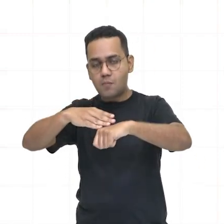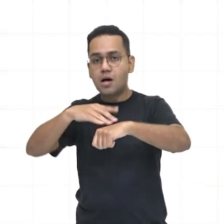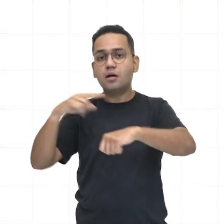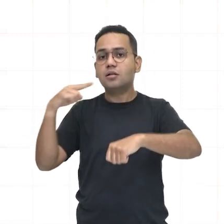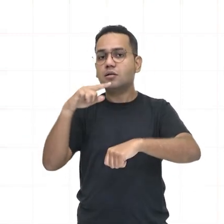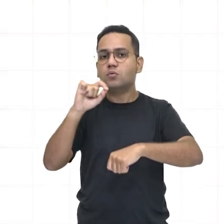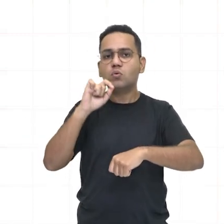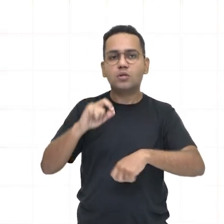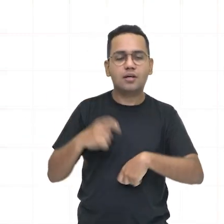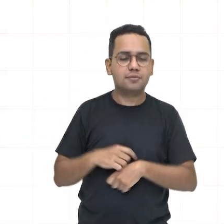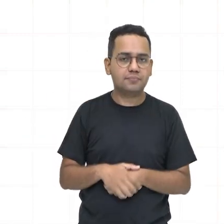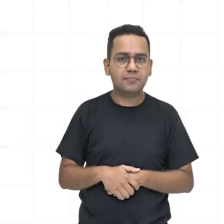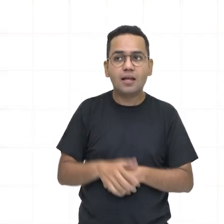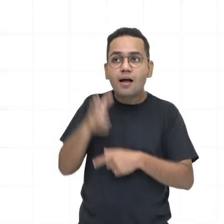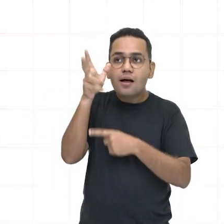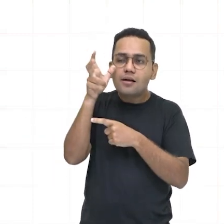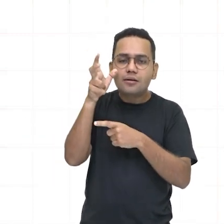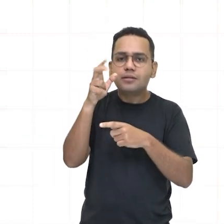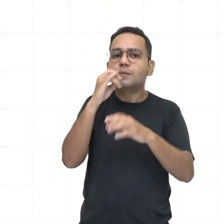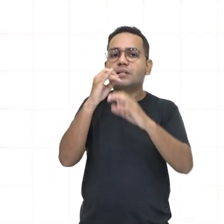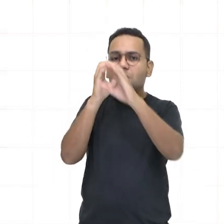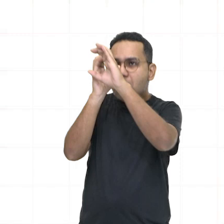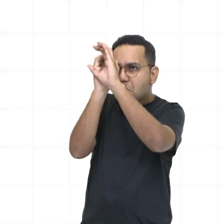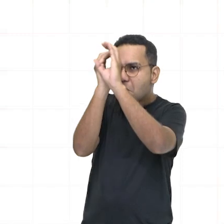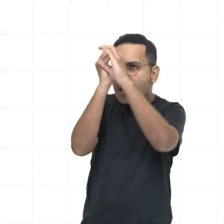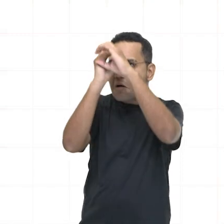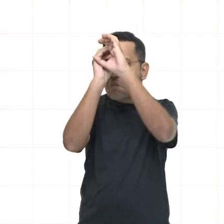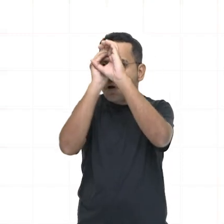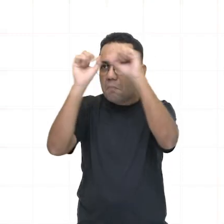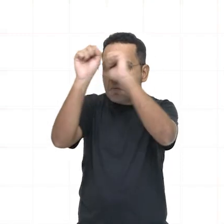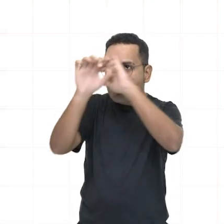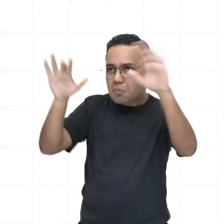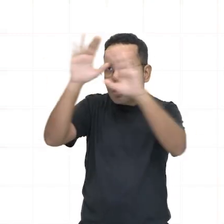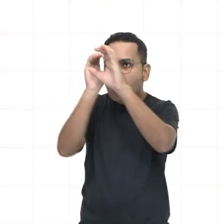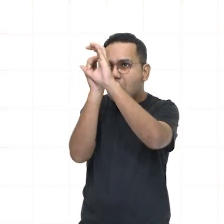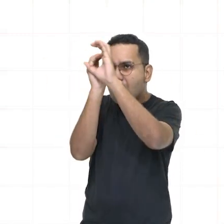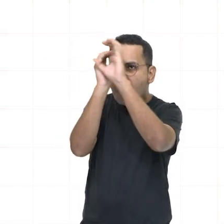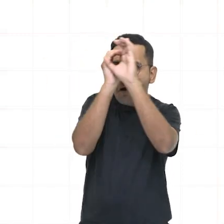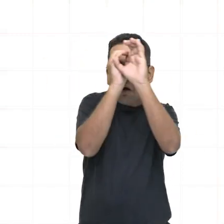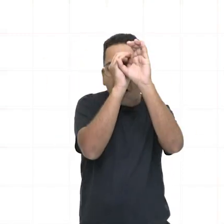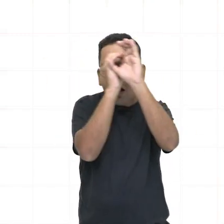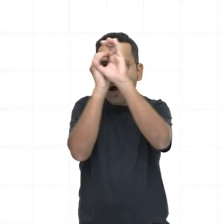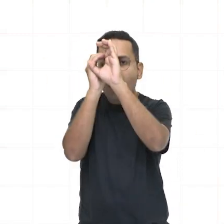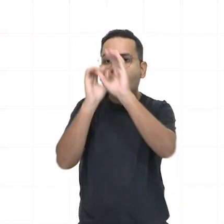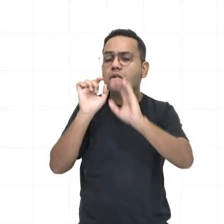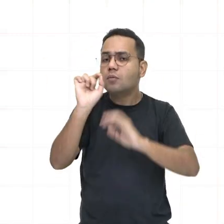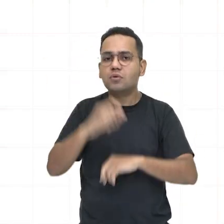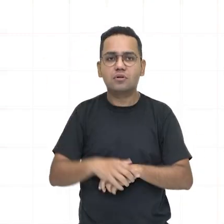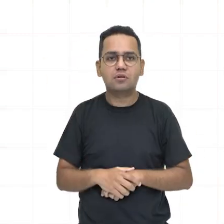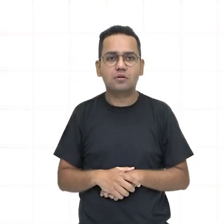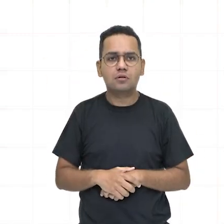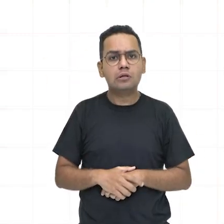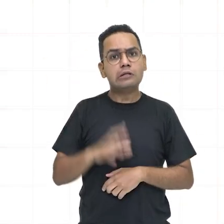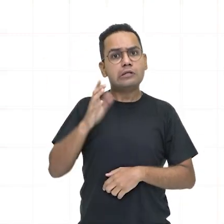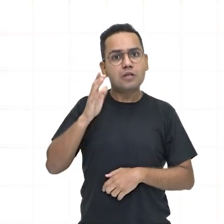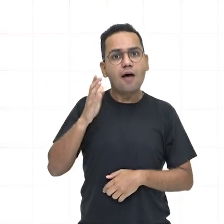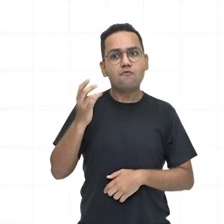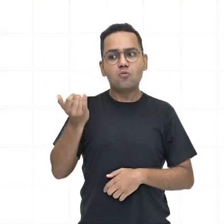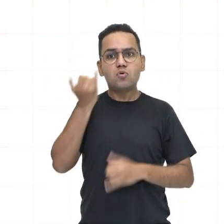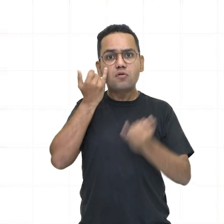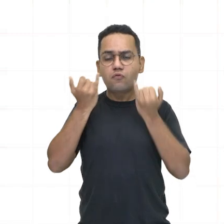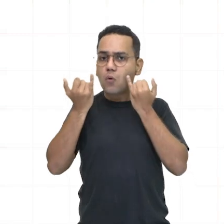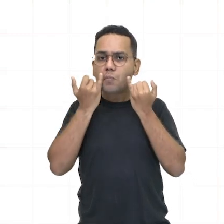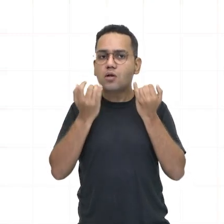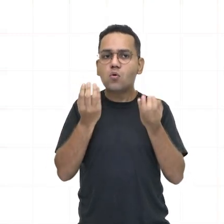de observações astronômicas que deram aí o conhecimento, inclusive, sobre agricultura, contagem do tempo